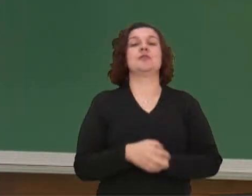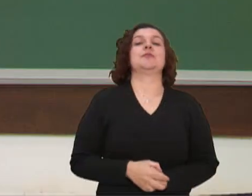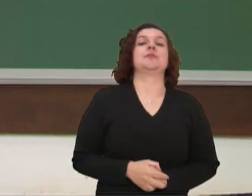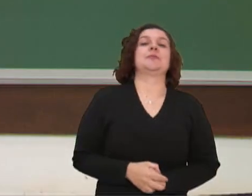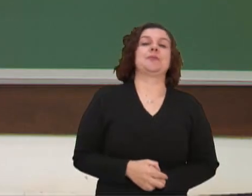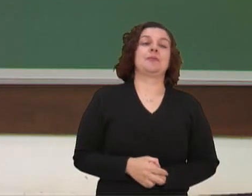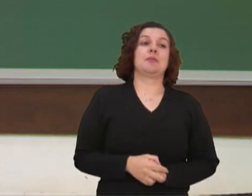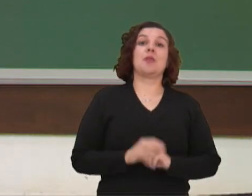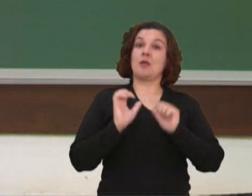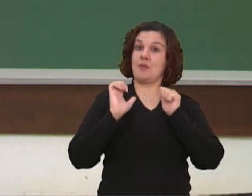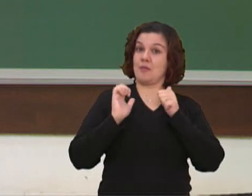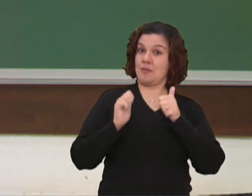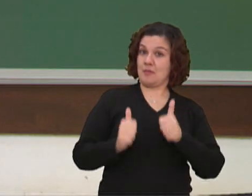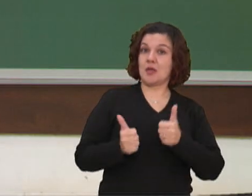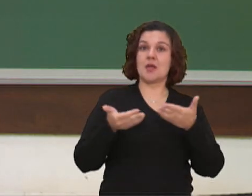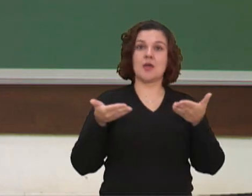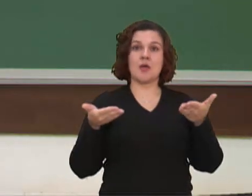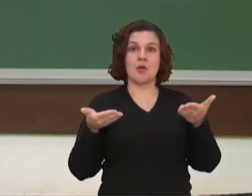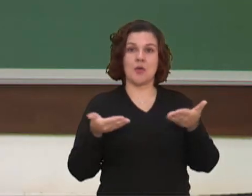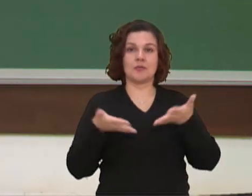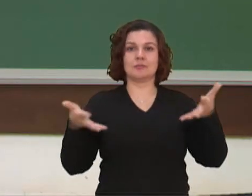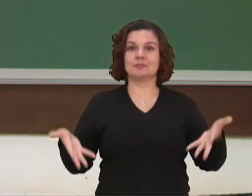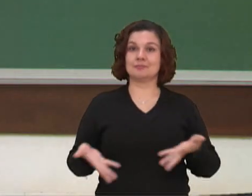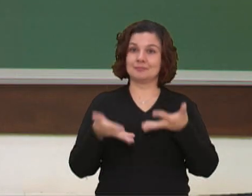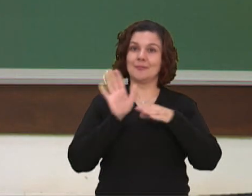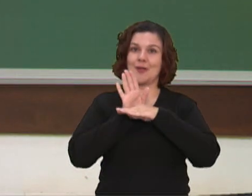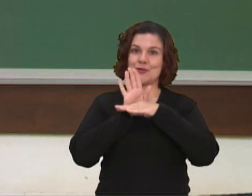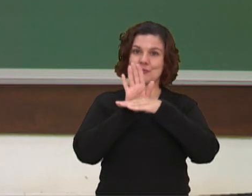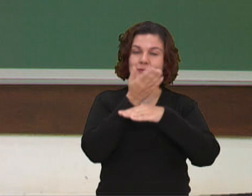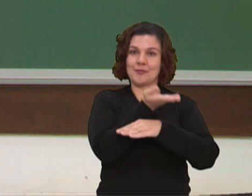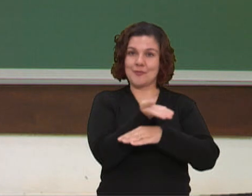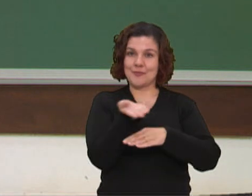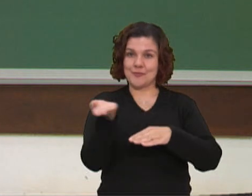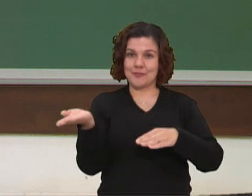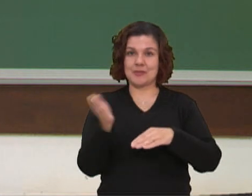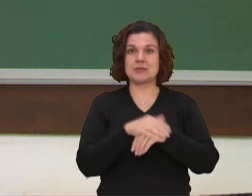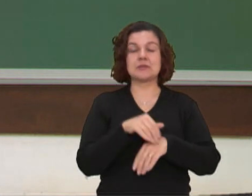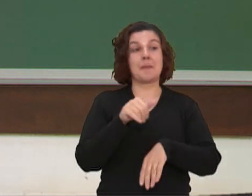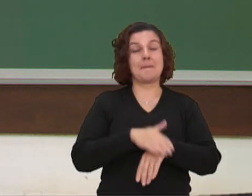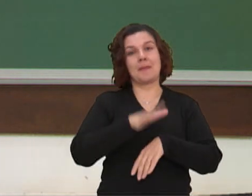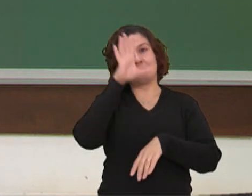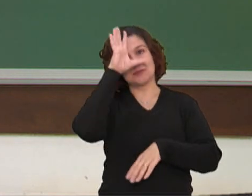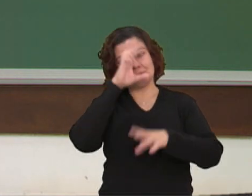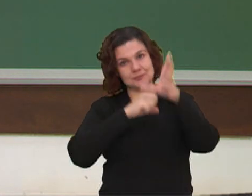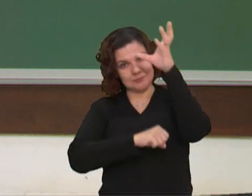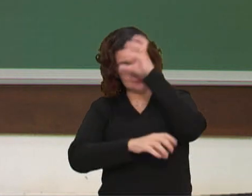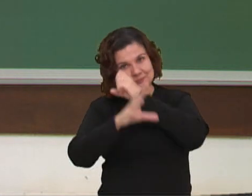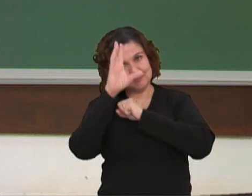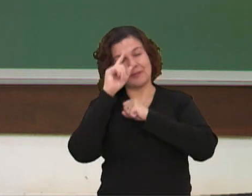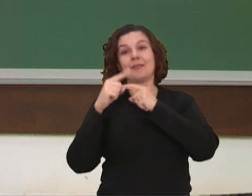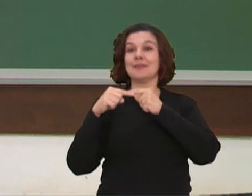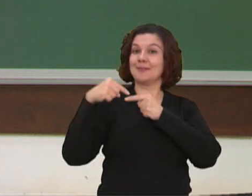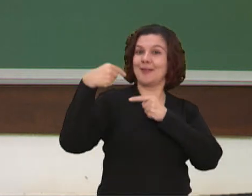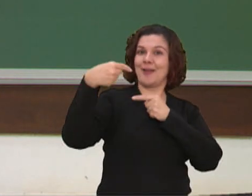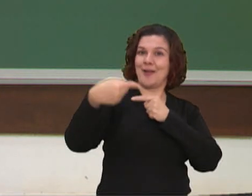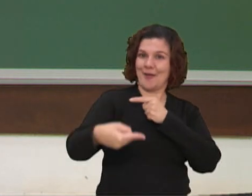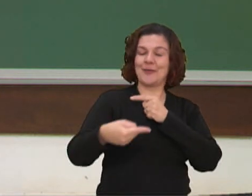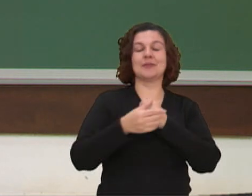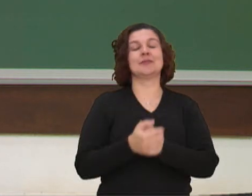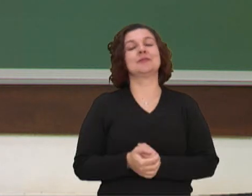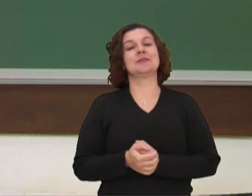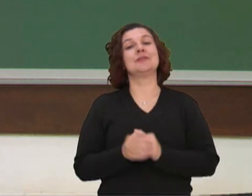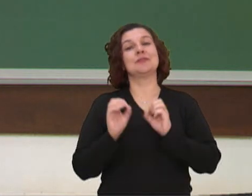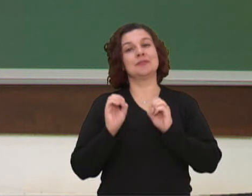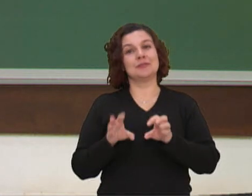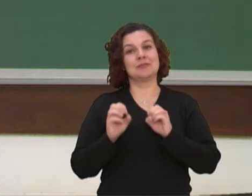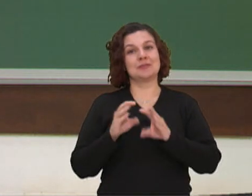pessoal? Espero que hoje tenha contribuído com vocês para um pouquinho mais de conhecimento e na próxima aula nós voltamos com